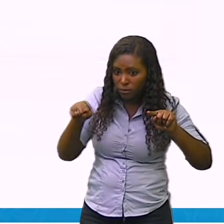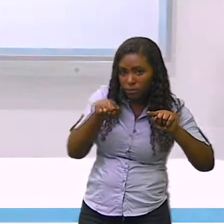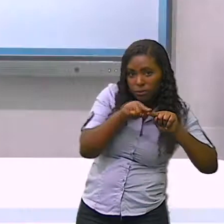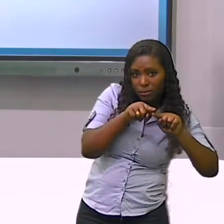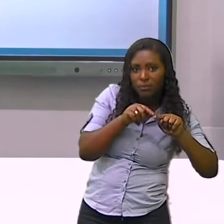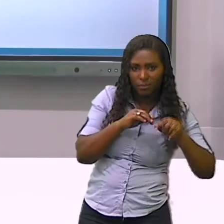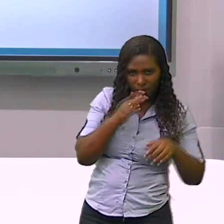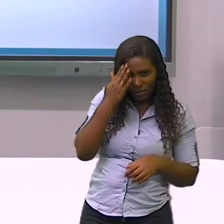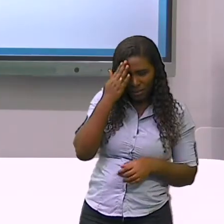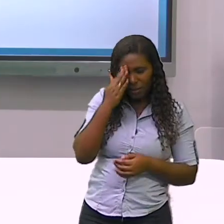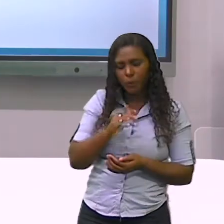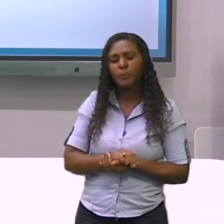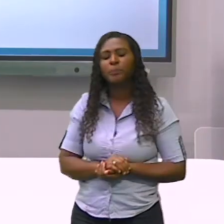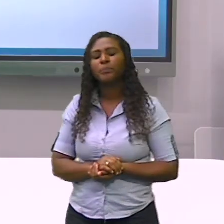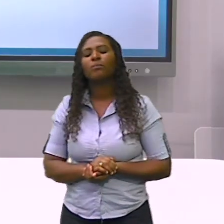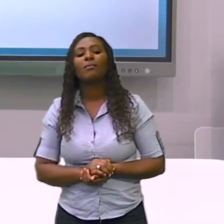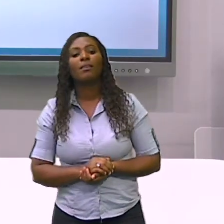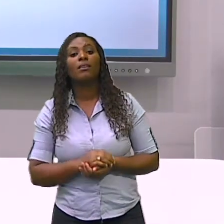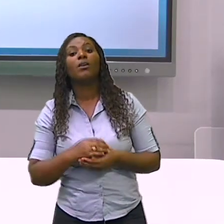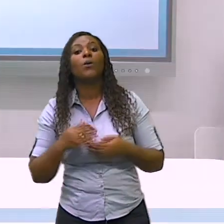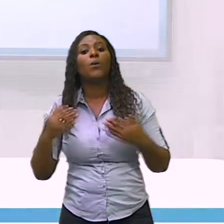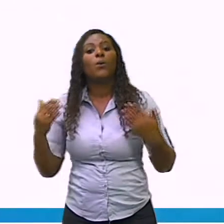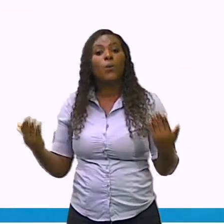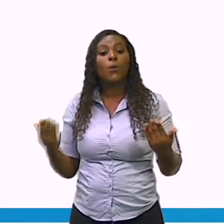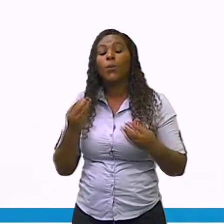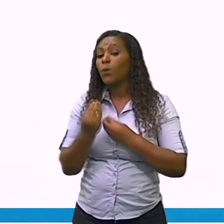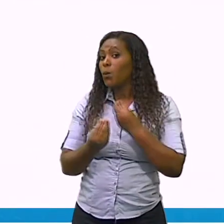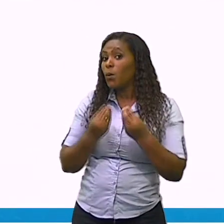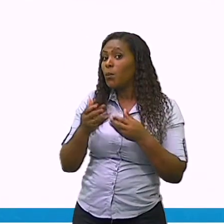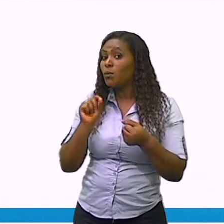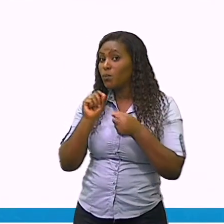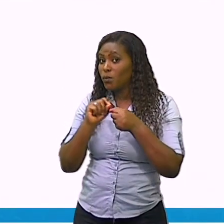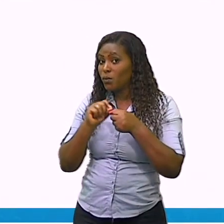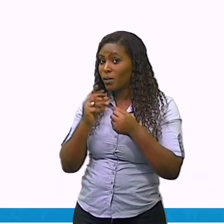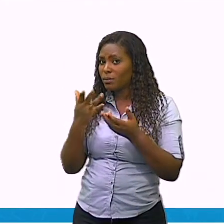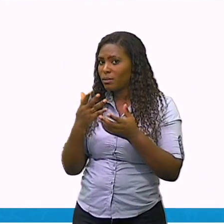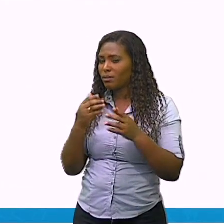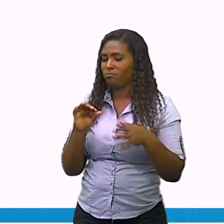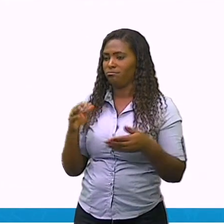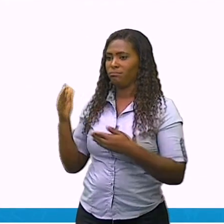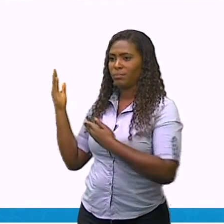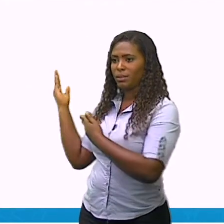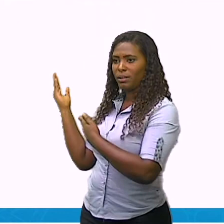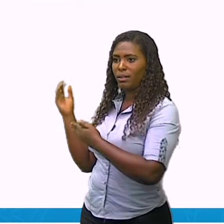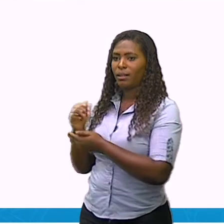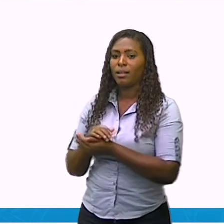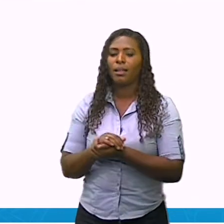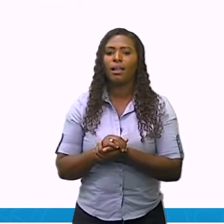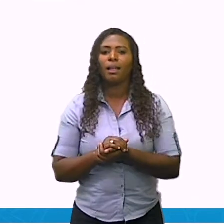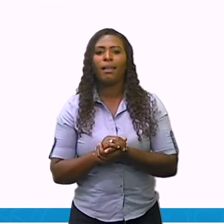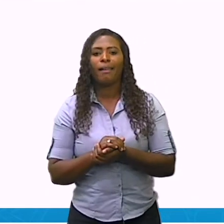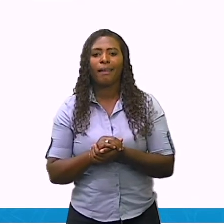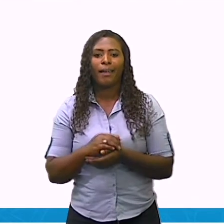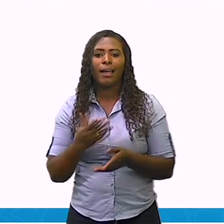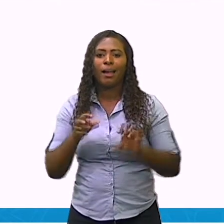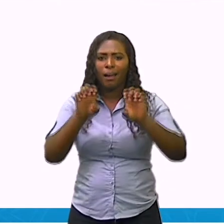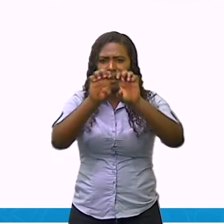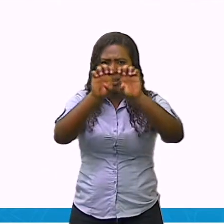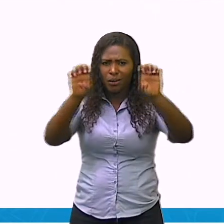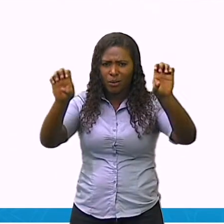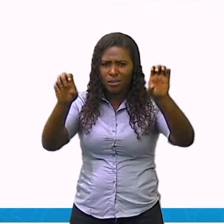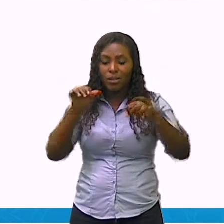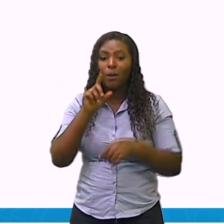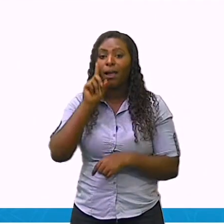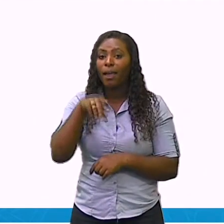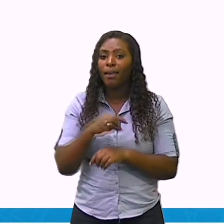eu posso definir? Que a minha função P é 3 vezes o